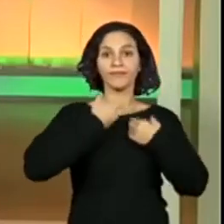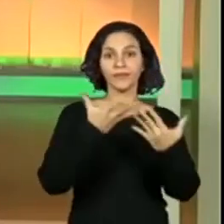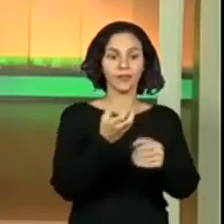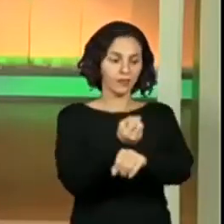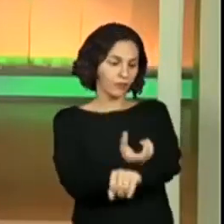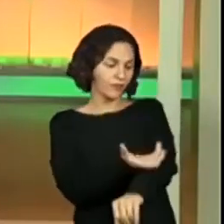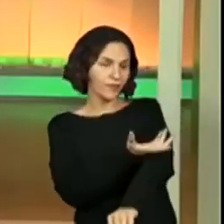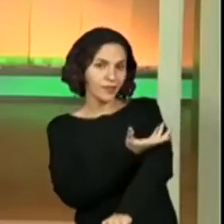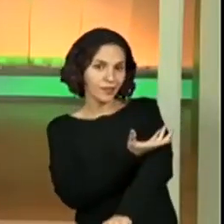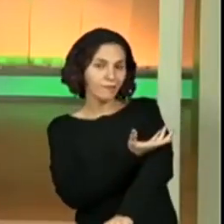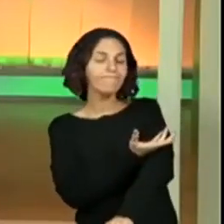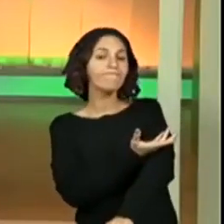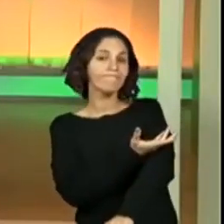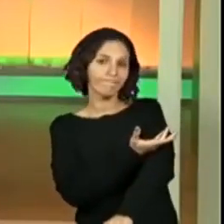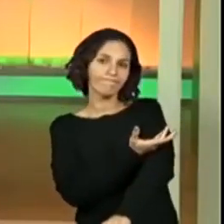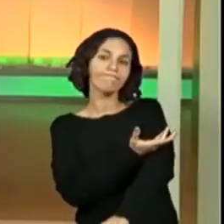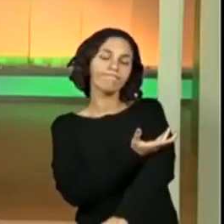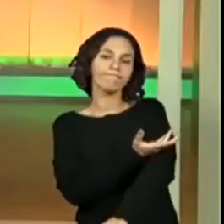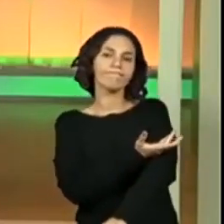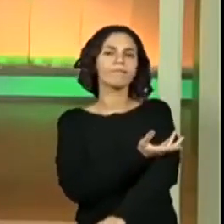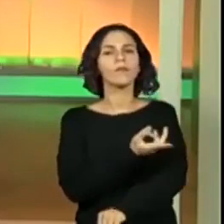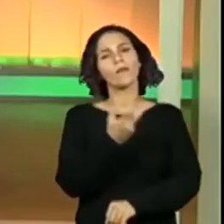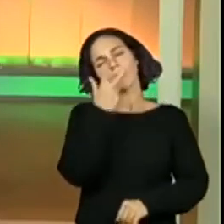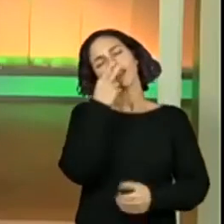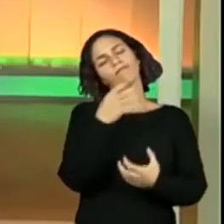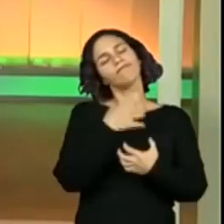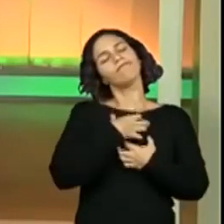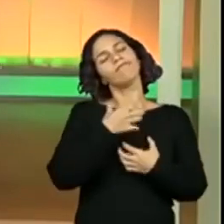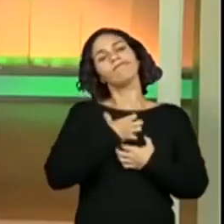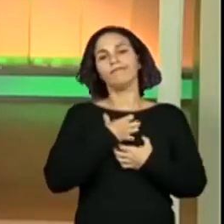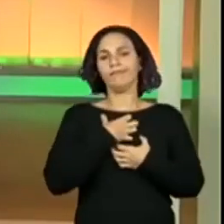sentimentos, isso tudo faz muita falta.